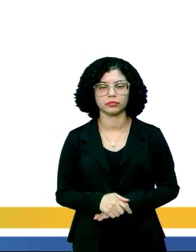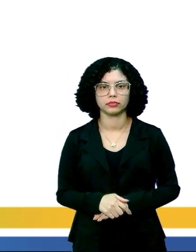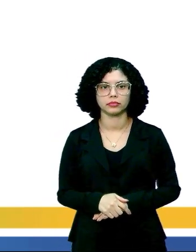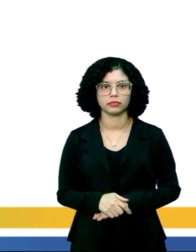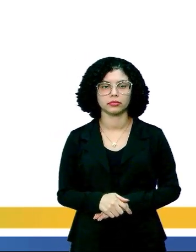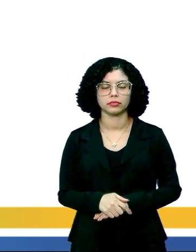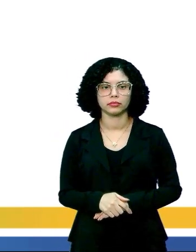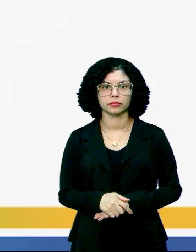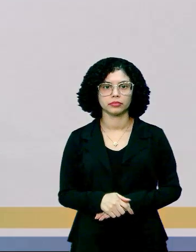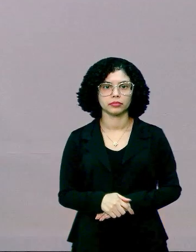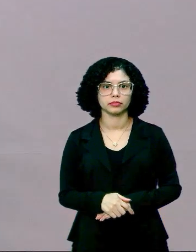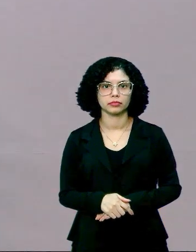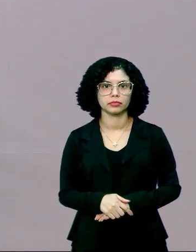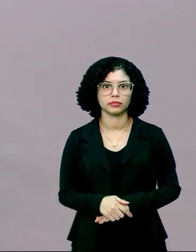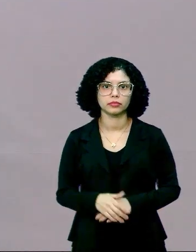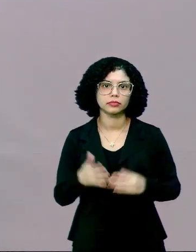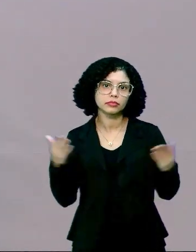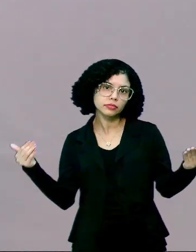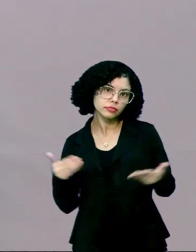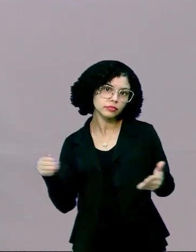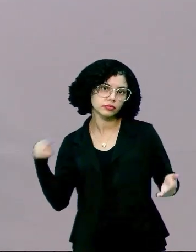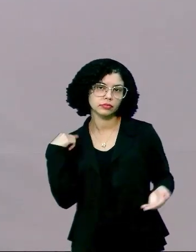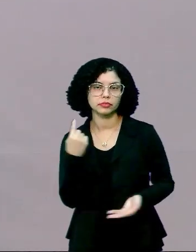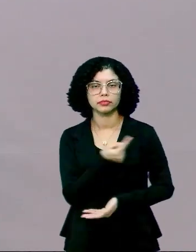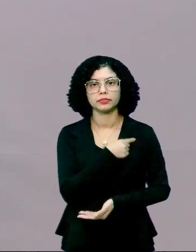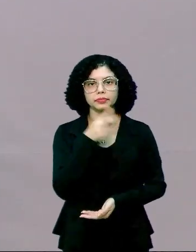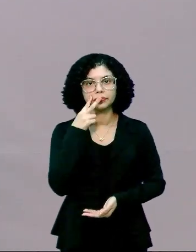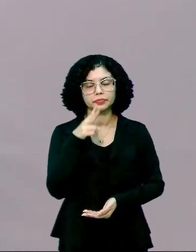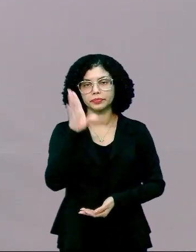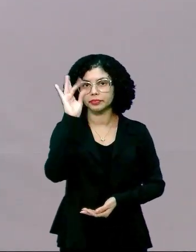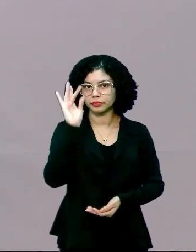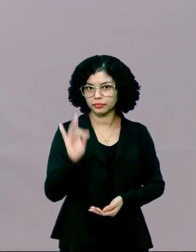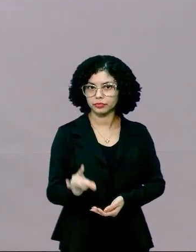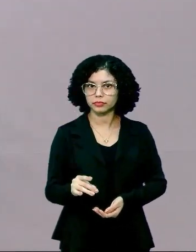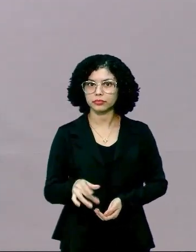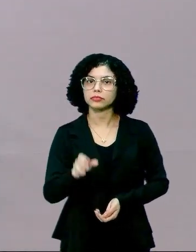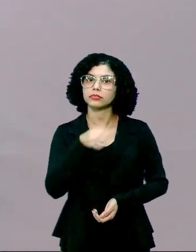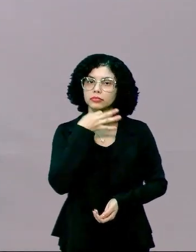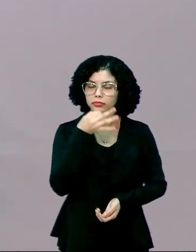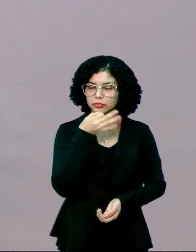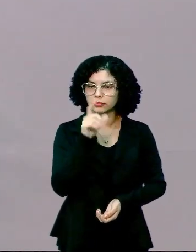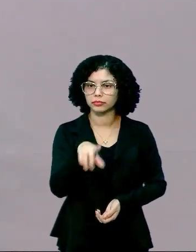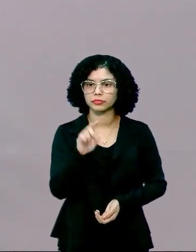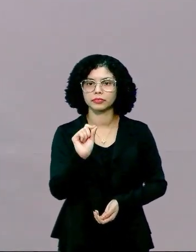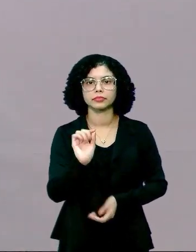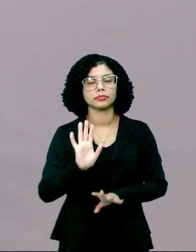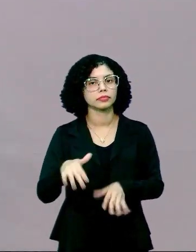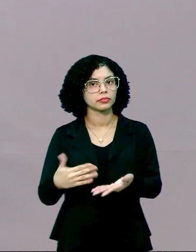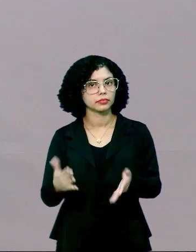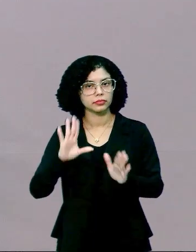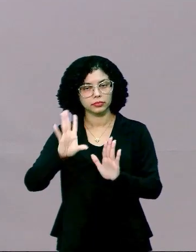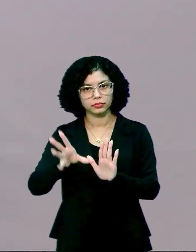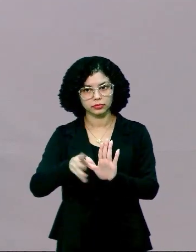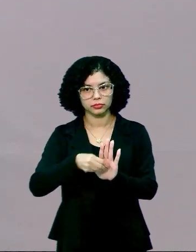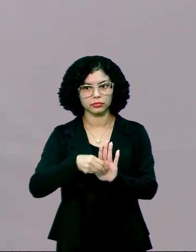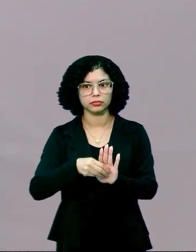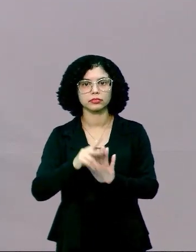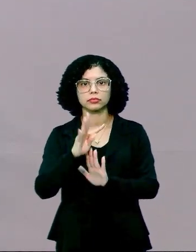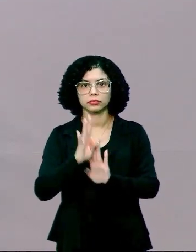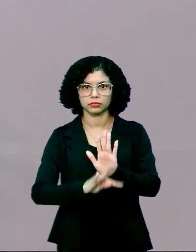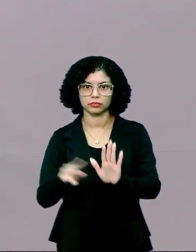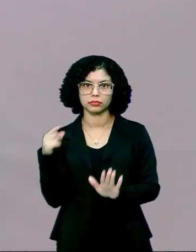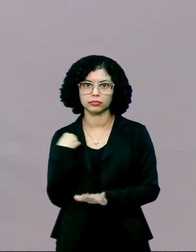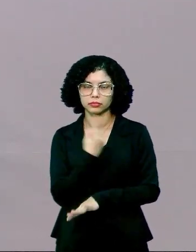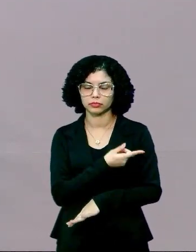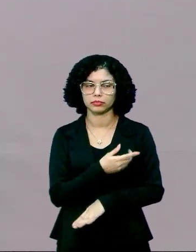fronteiras. Então, agora vamos analisar cada uma dessas alternativas para ver qual se encaixa